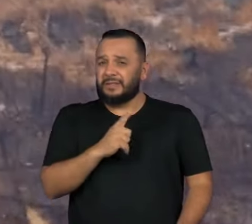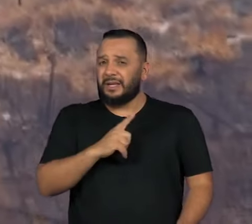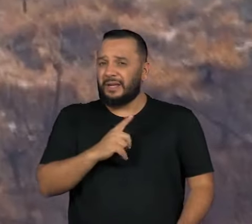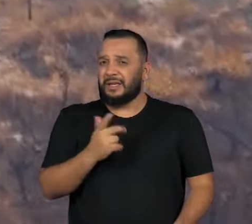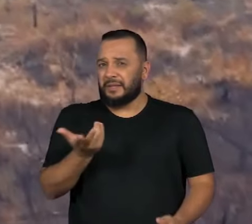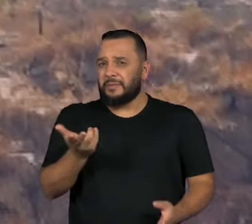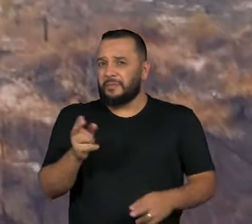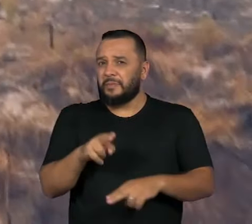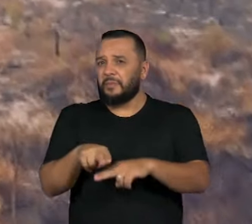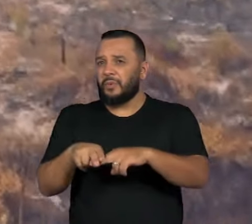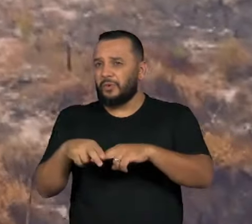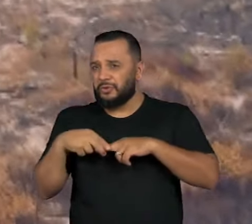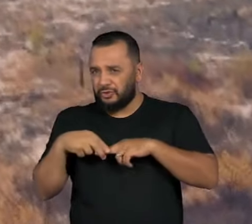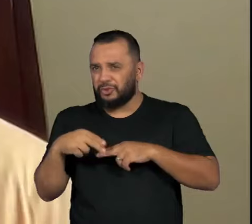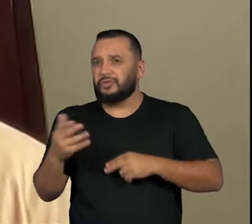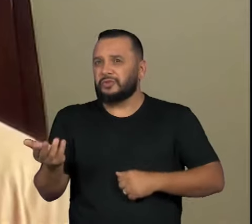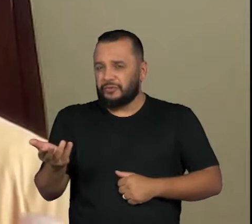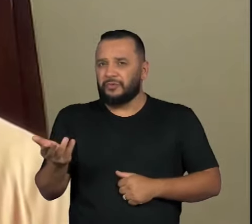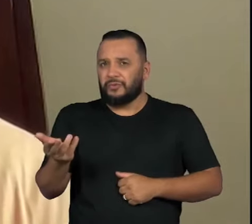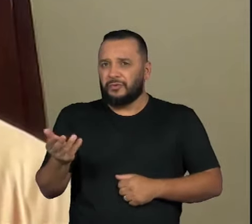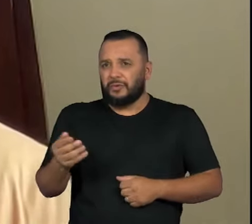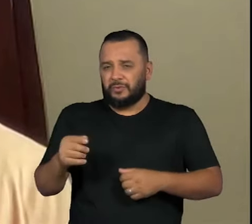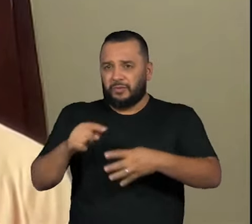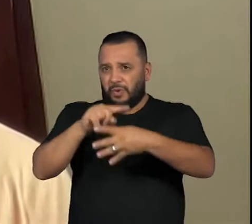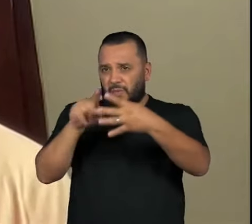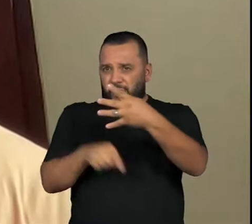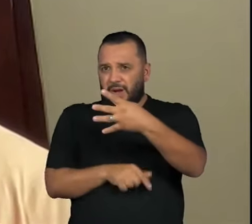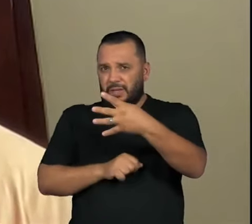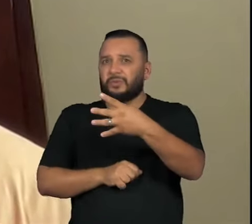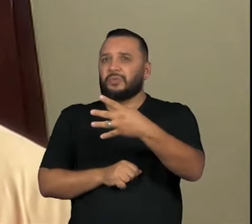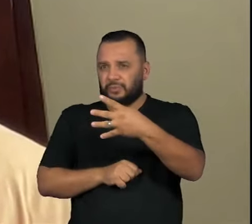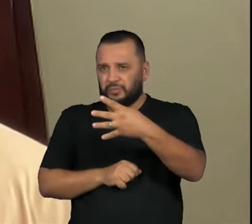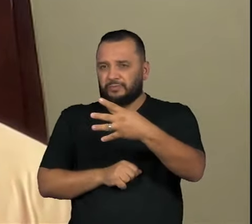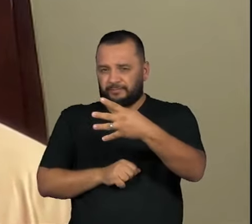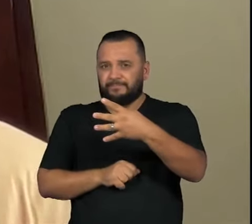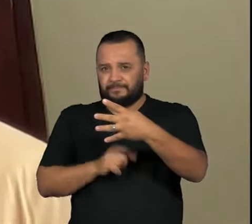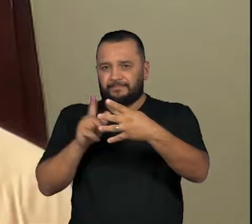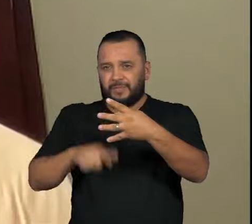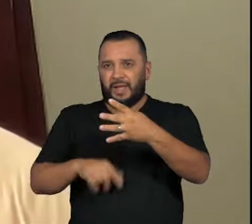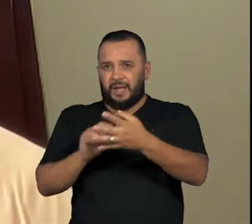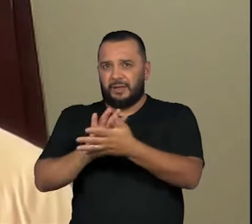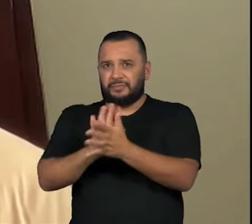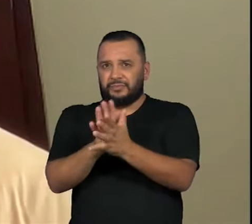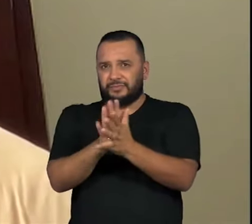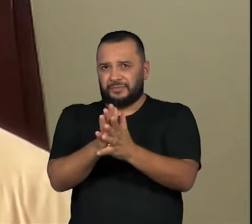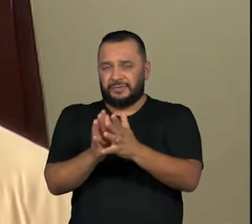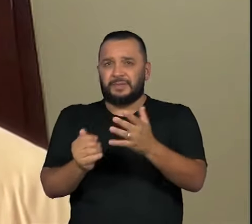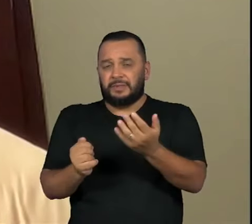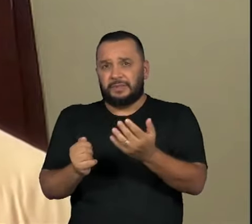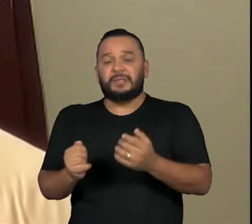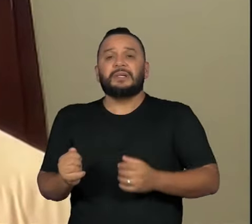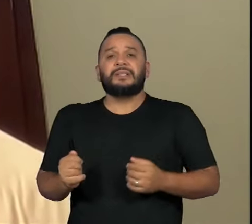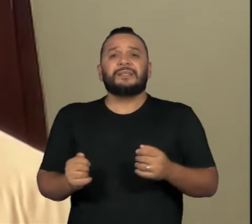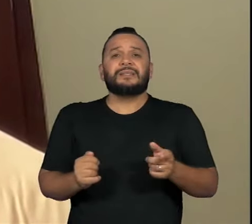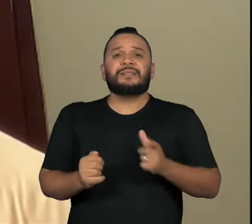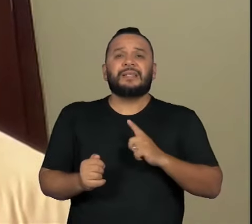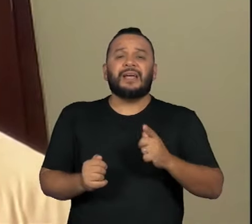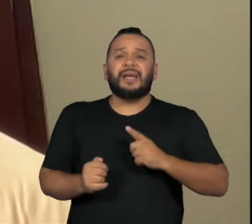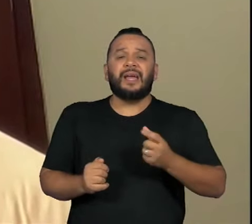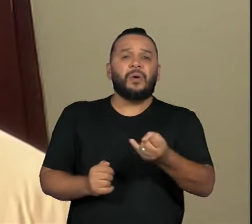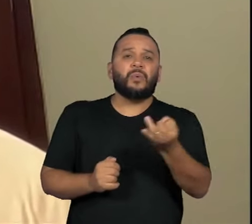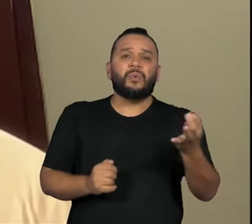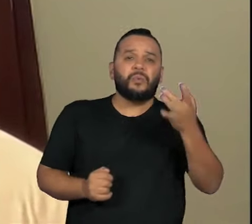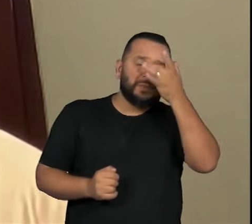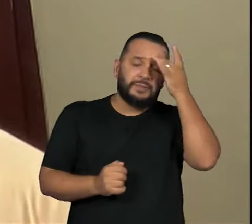envolvidos em se fazer, em proceder com a degradação e que são beneficiados financeiramente com